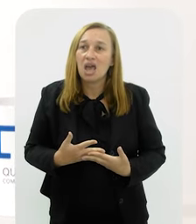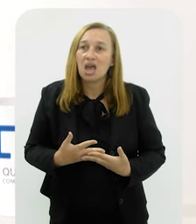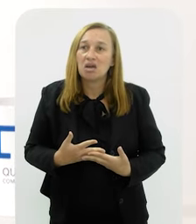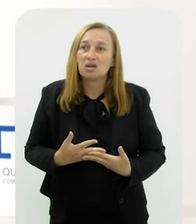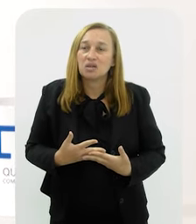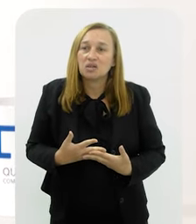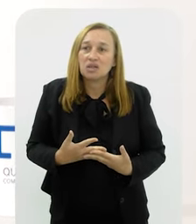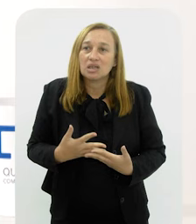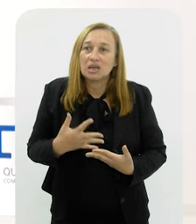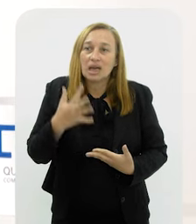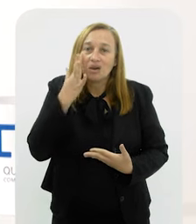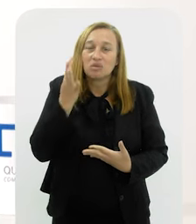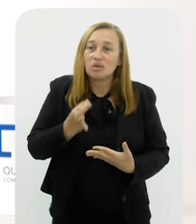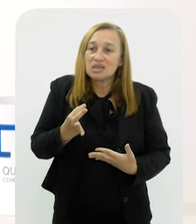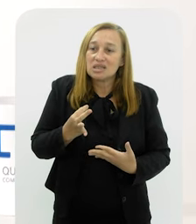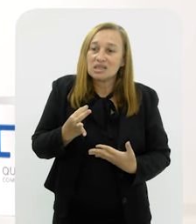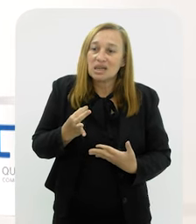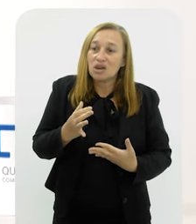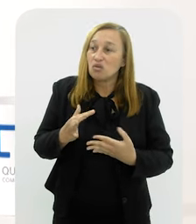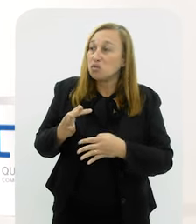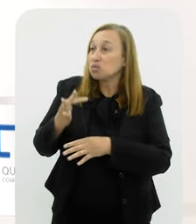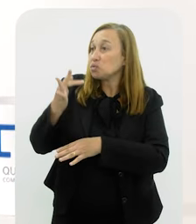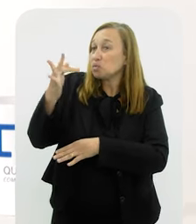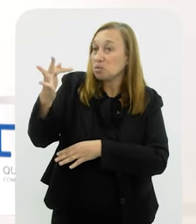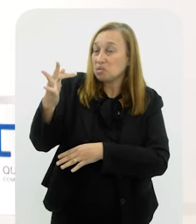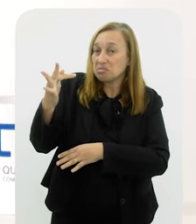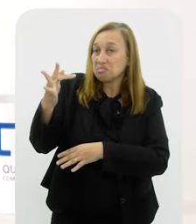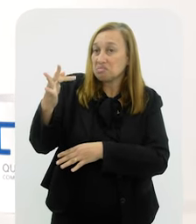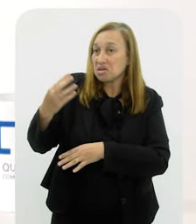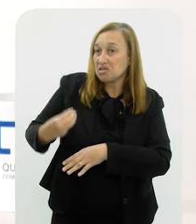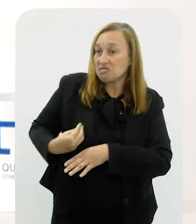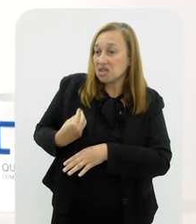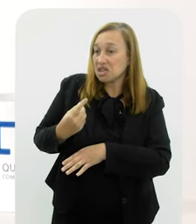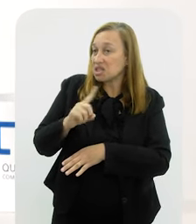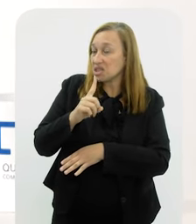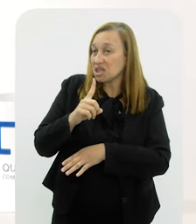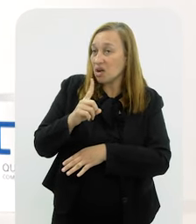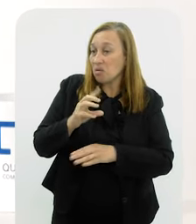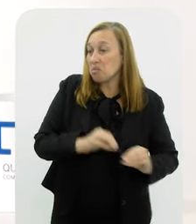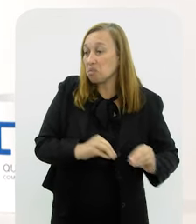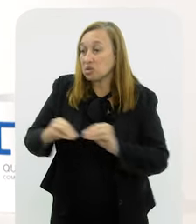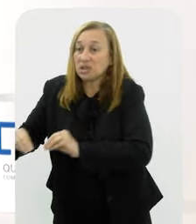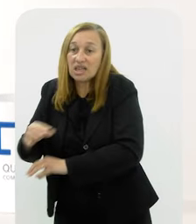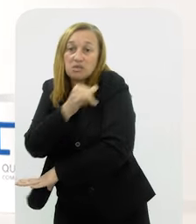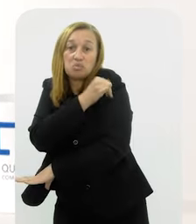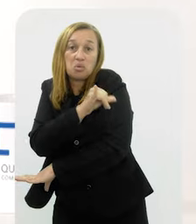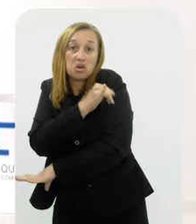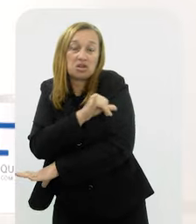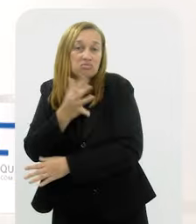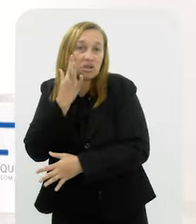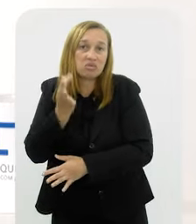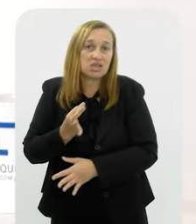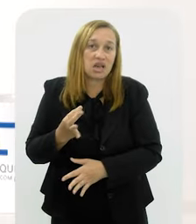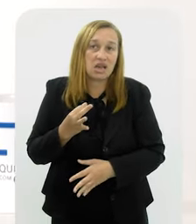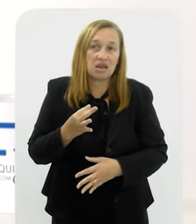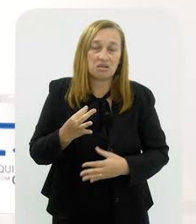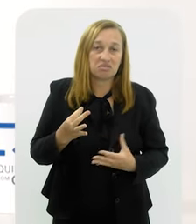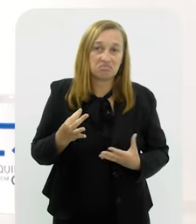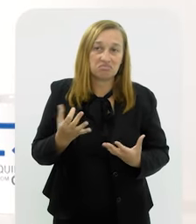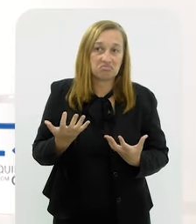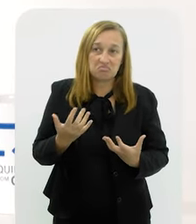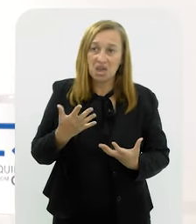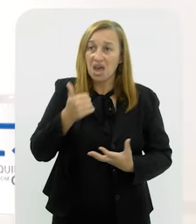eu não sei como seria a minha vida se eu não viesse estudar pro Rio, né? Se minha mãe não quisesse que eu não fosse